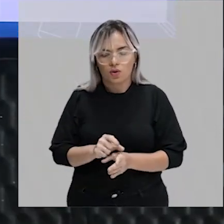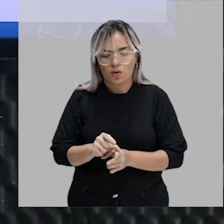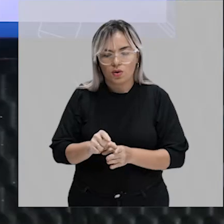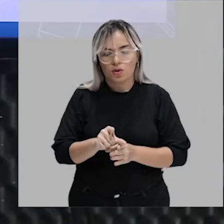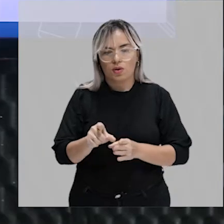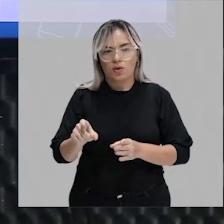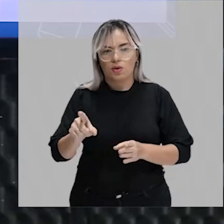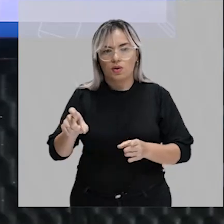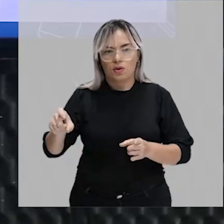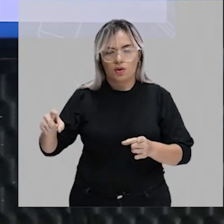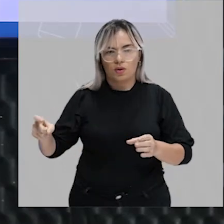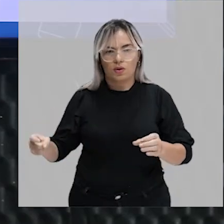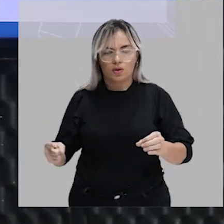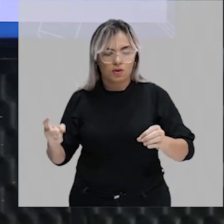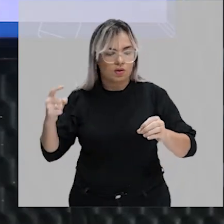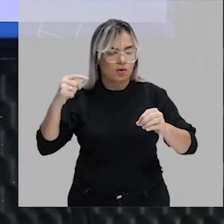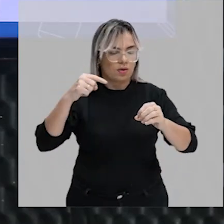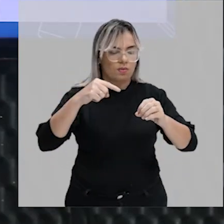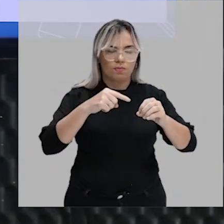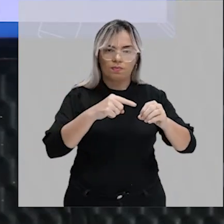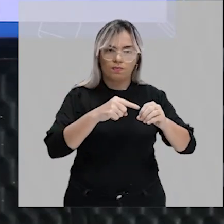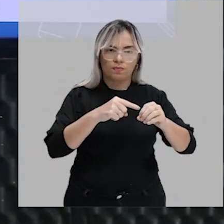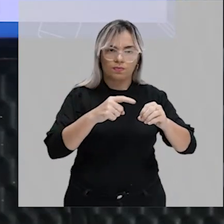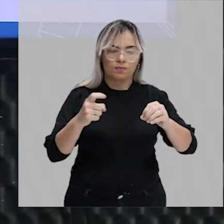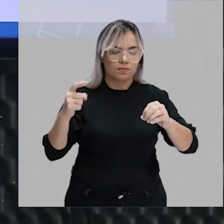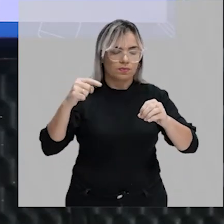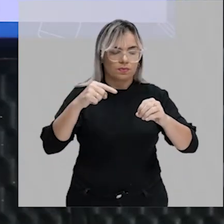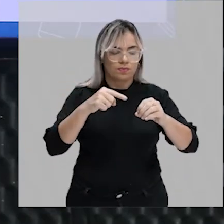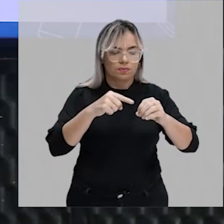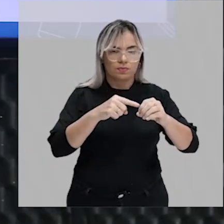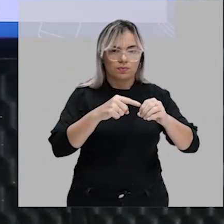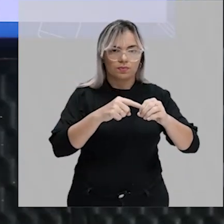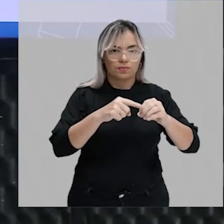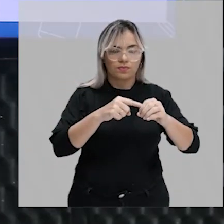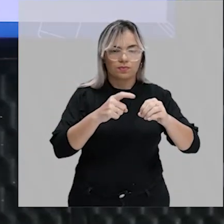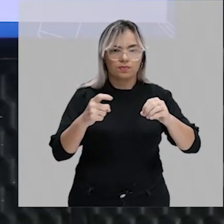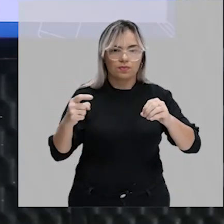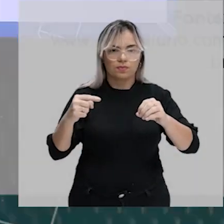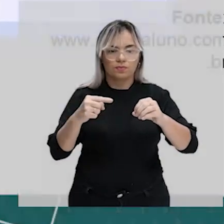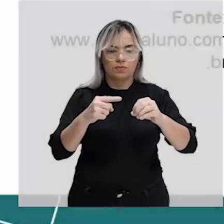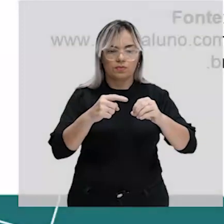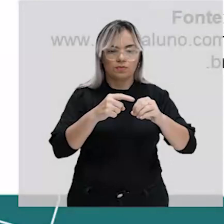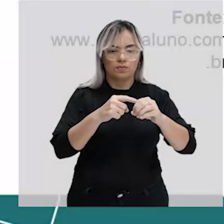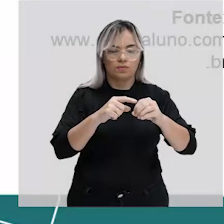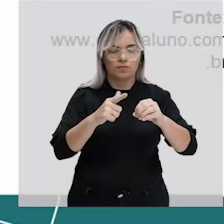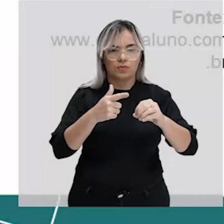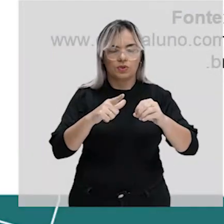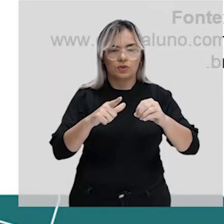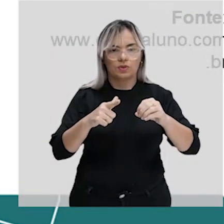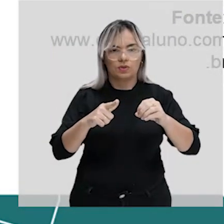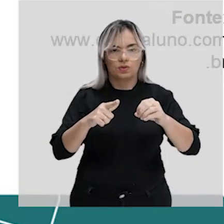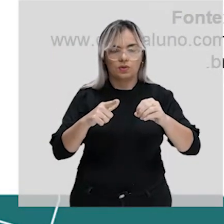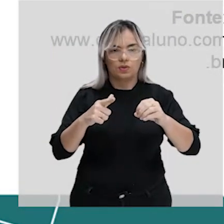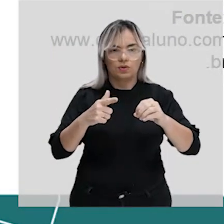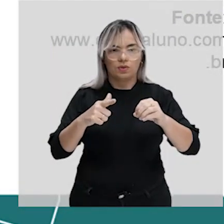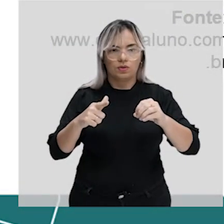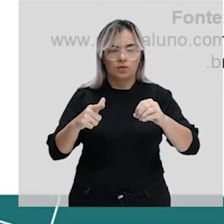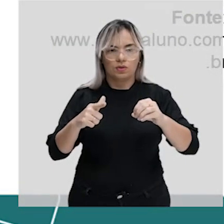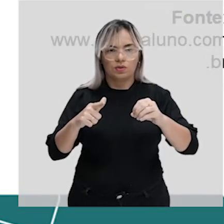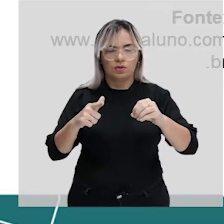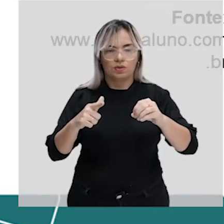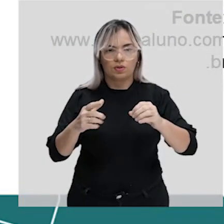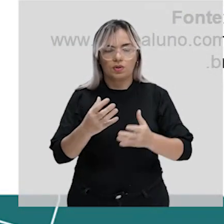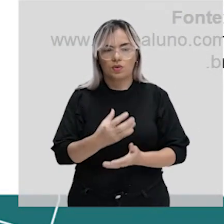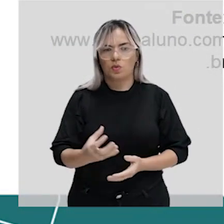que quando ele vai fecundar o óvulo, eu não tenho condições de um espermatozoide de um cão, sei